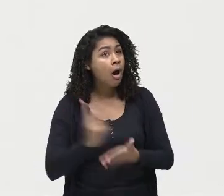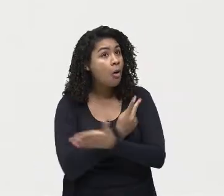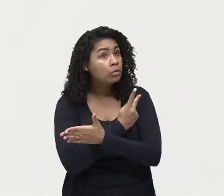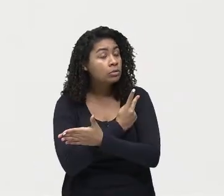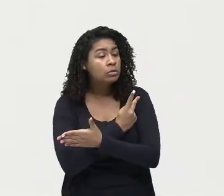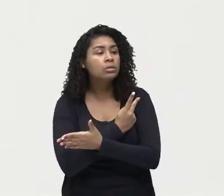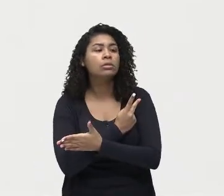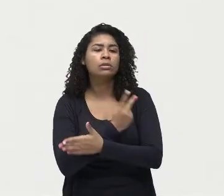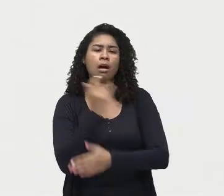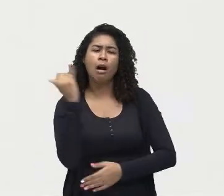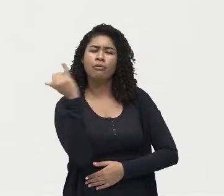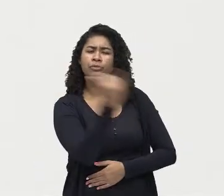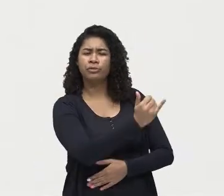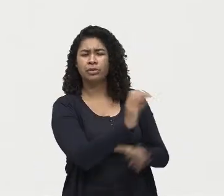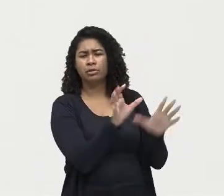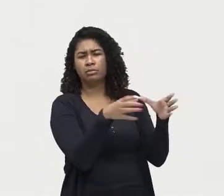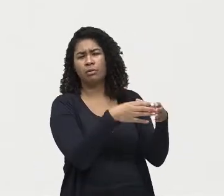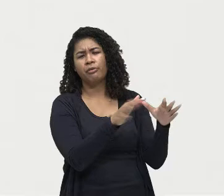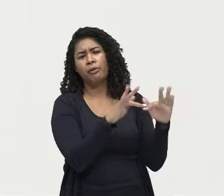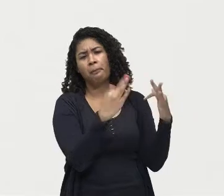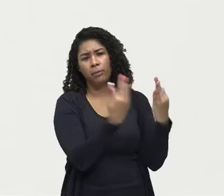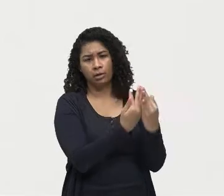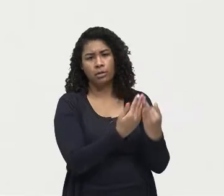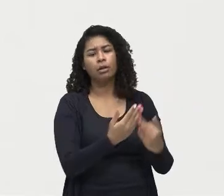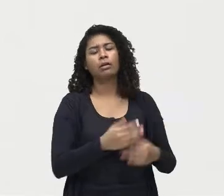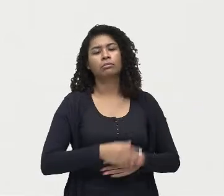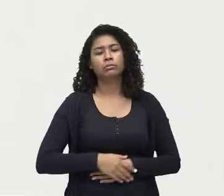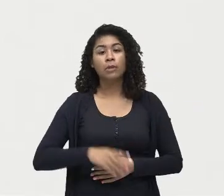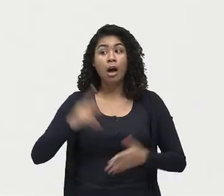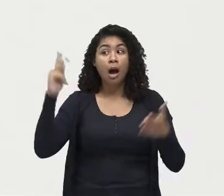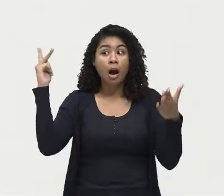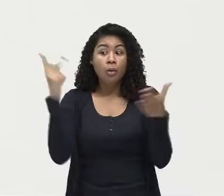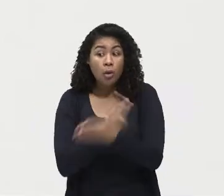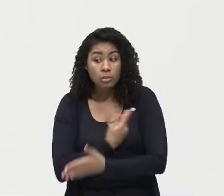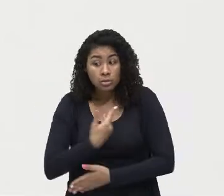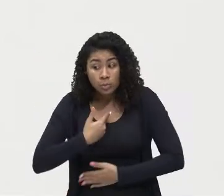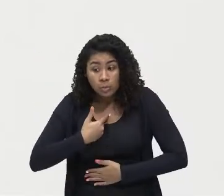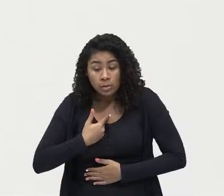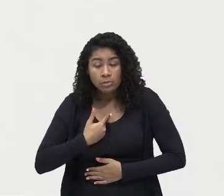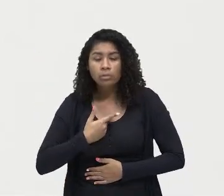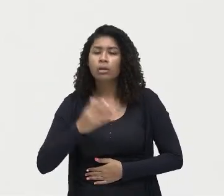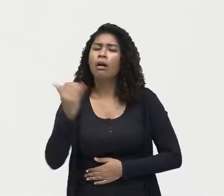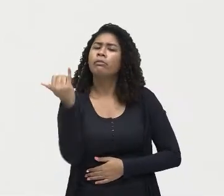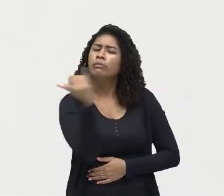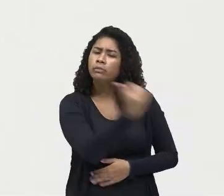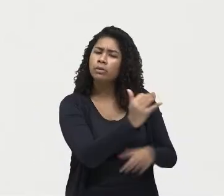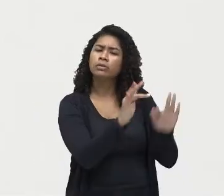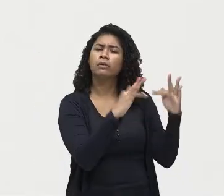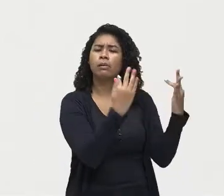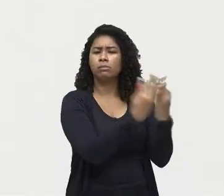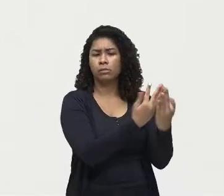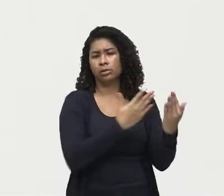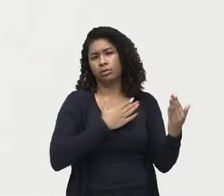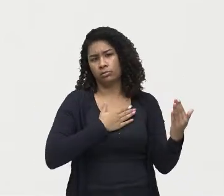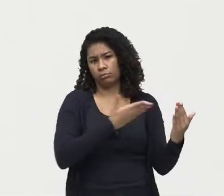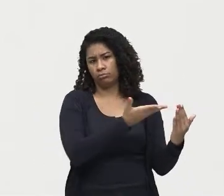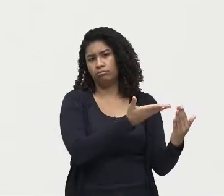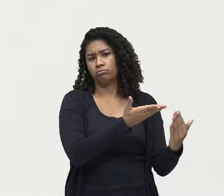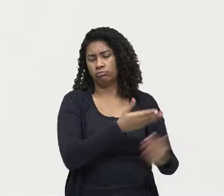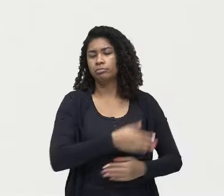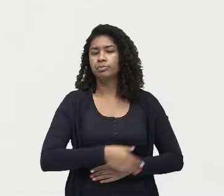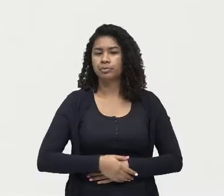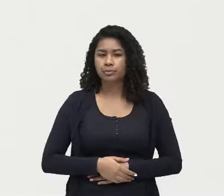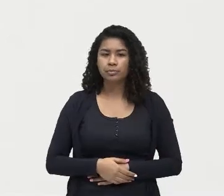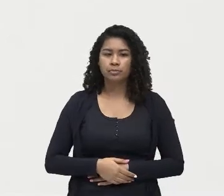família. Caso alguma coisa me acontecer, informem a família. Desde que